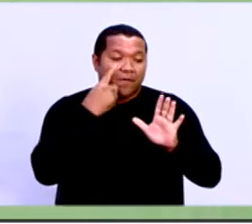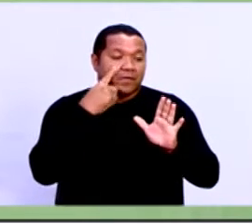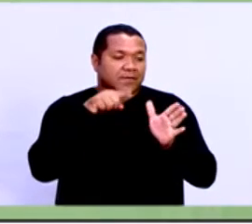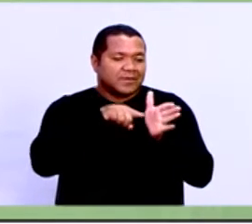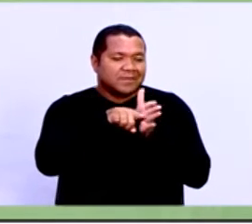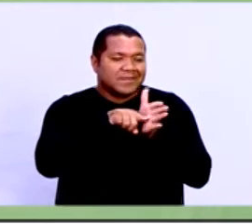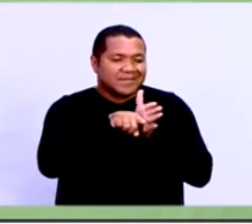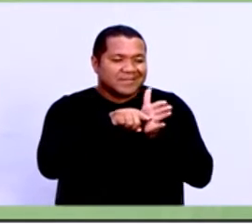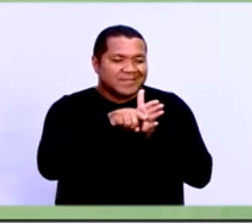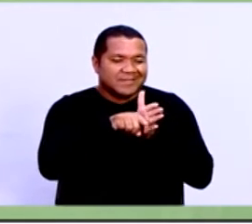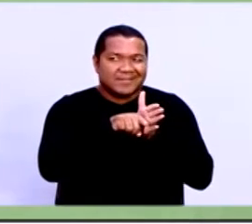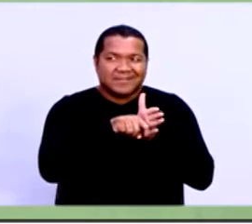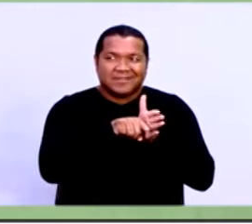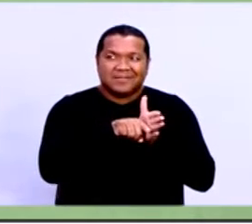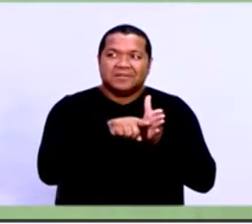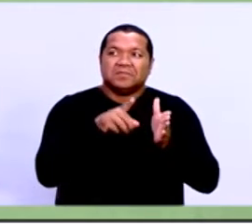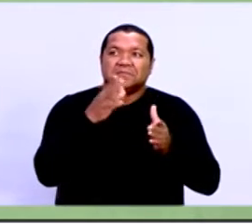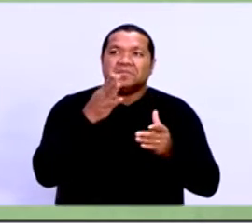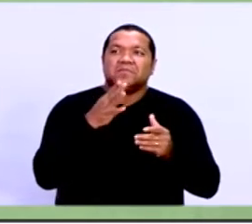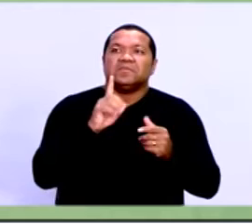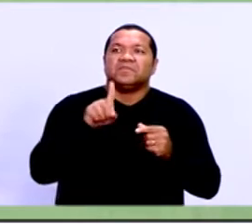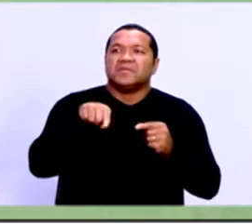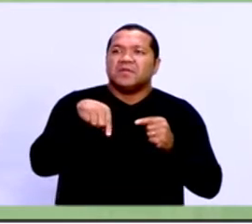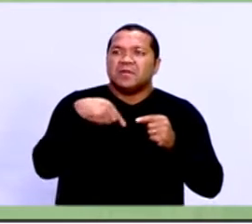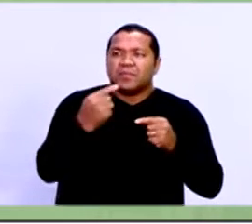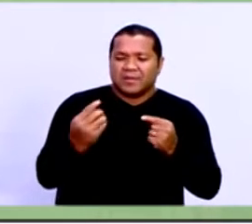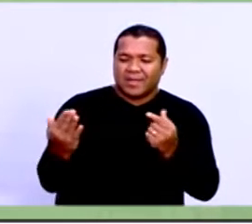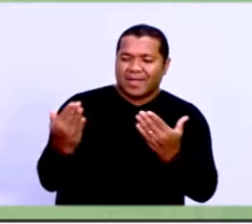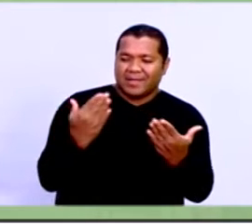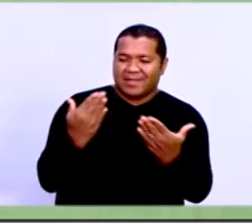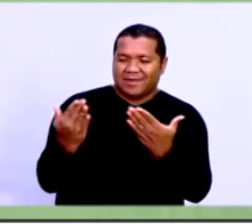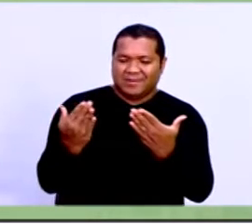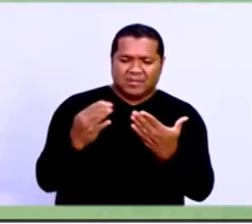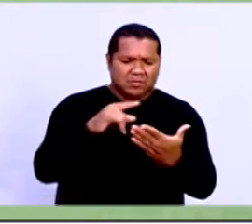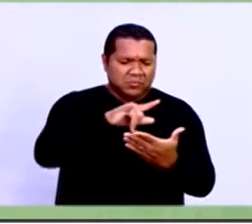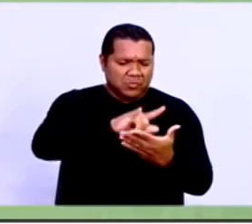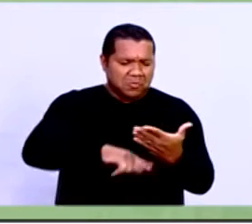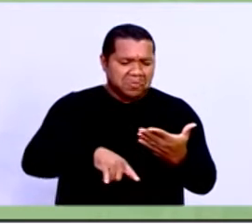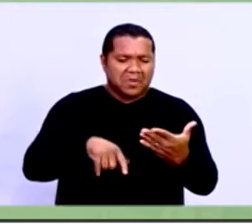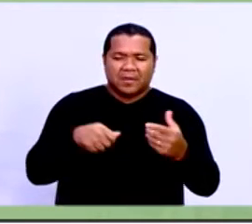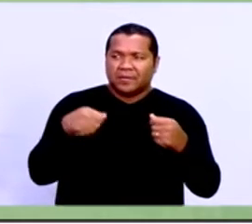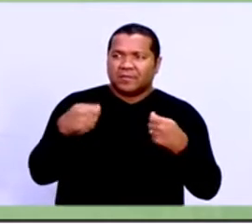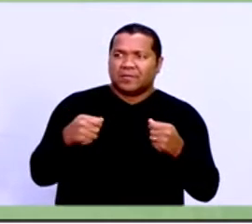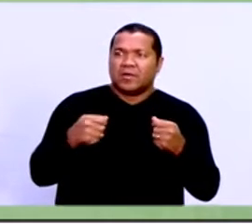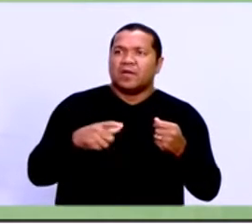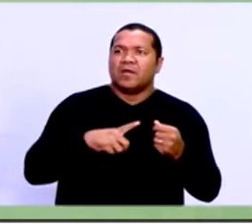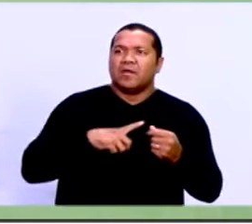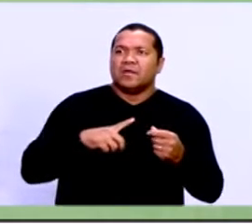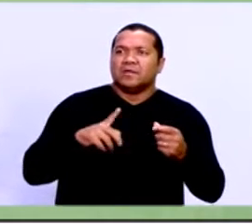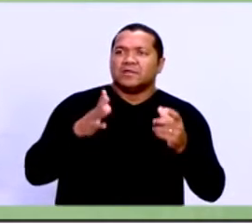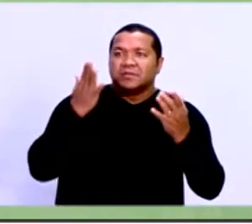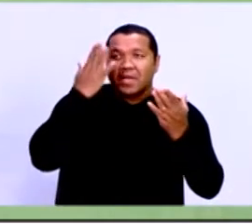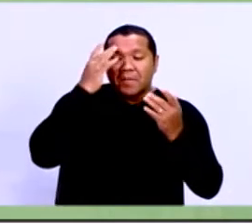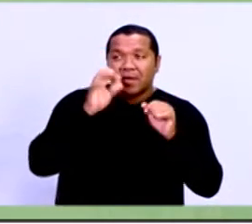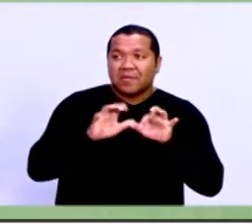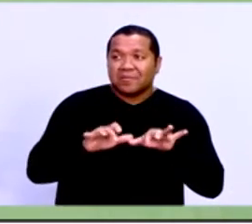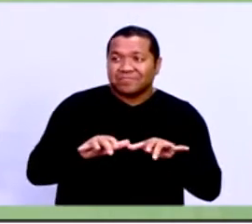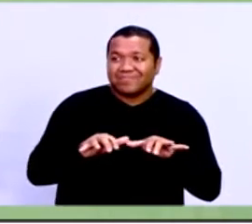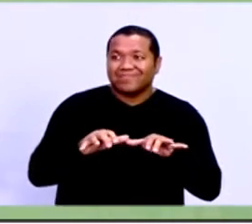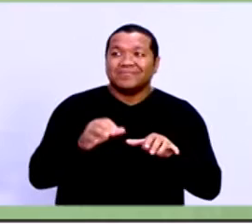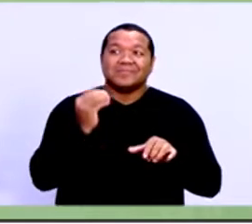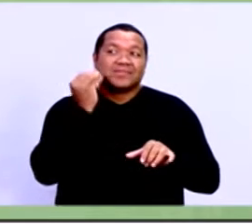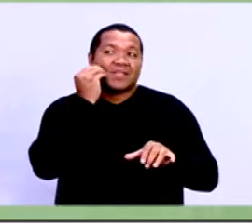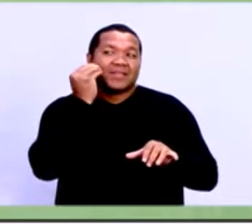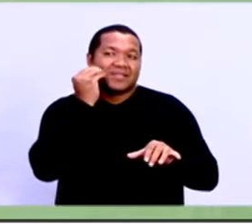nossa primeira fase depois vem a análise de sistema e documentação codificação teste